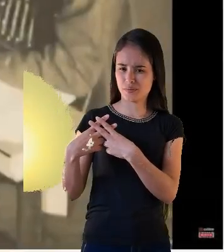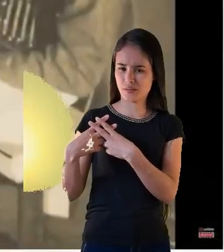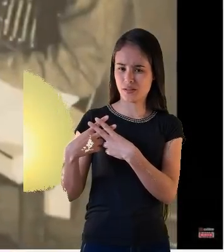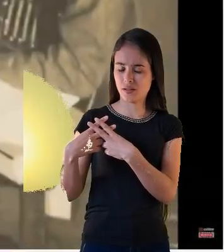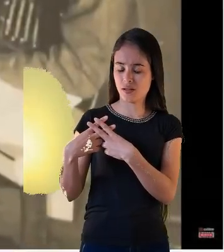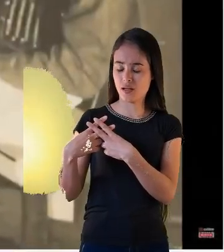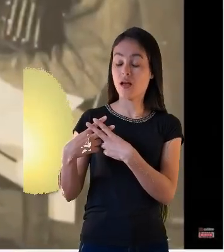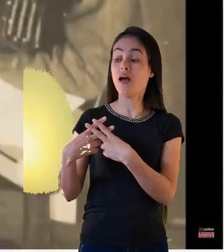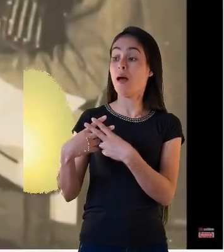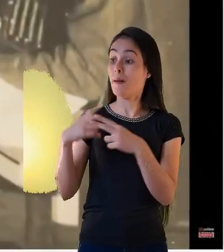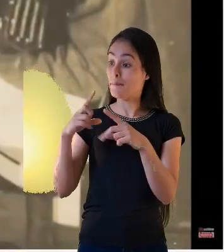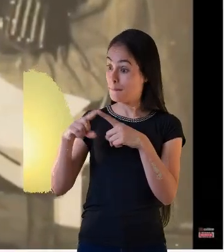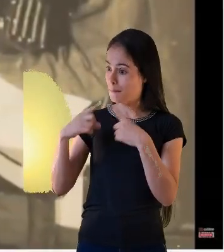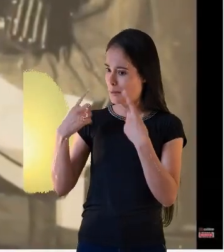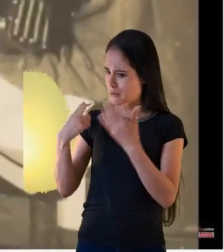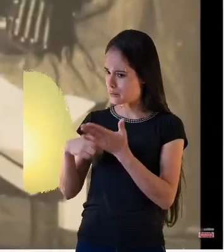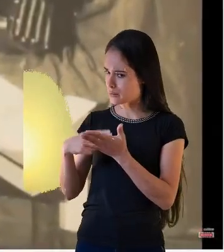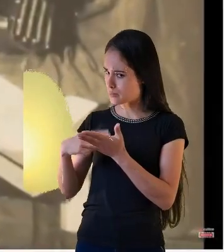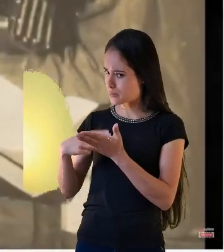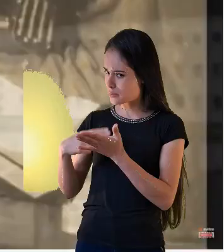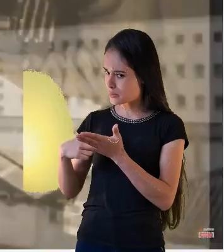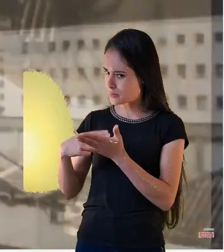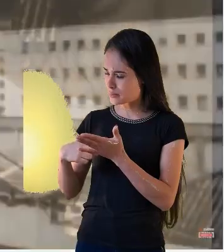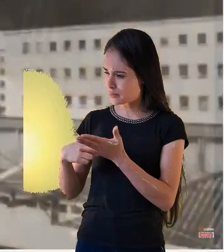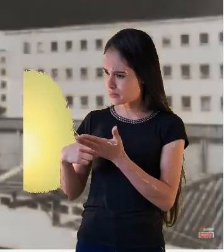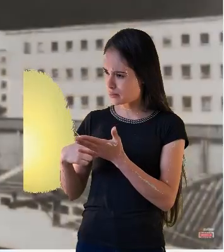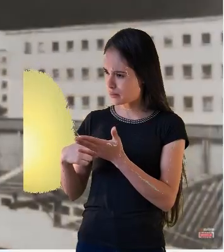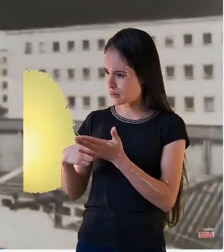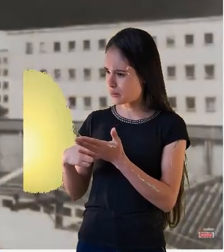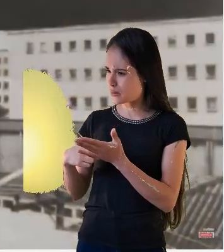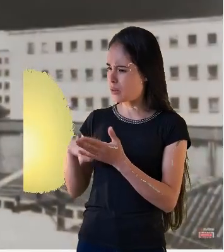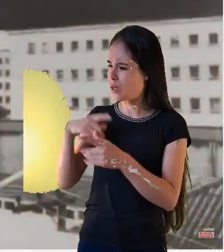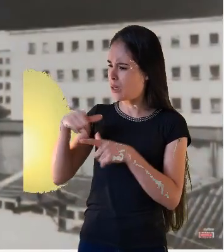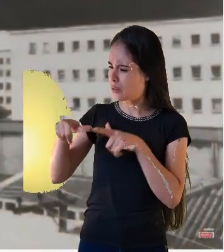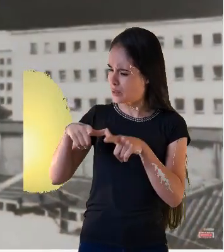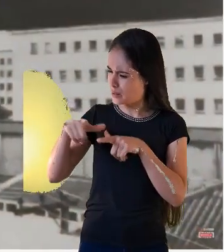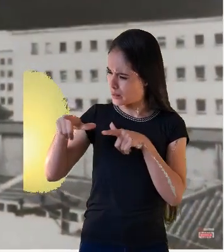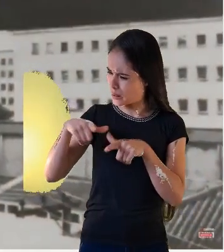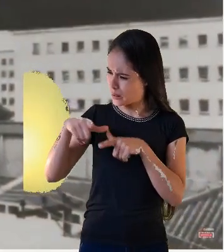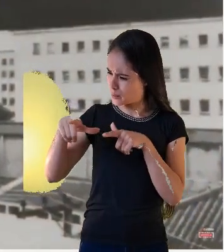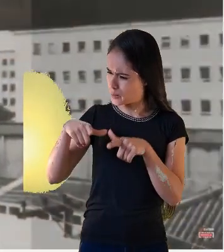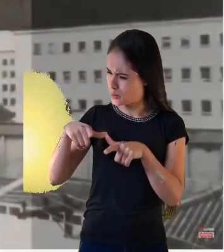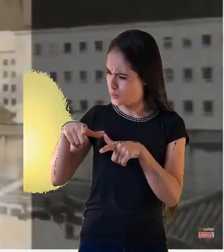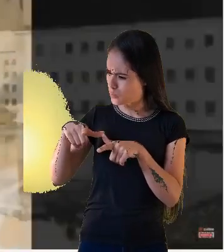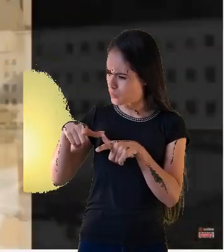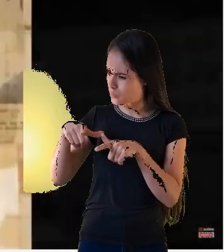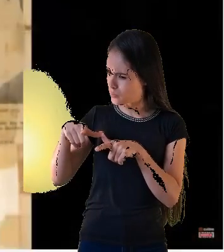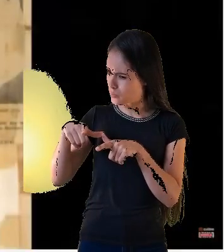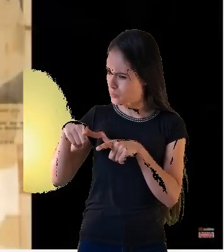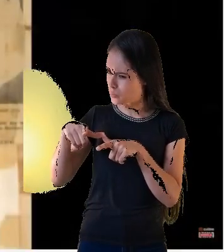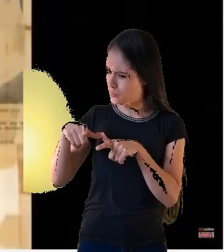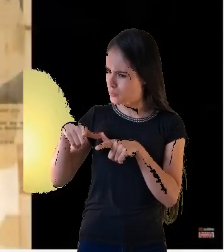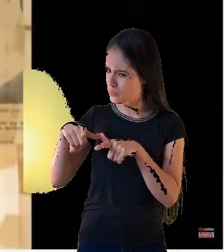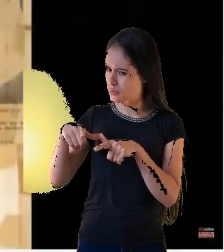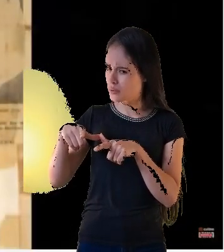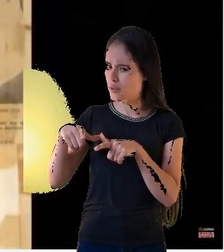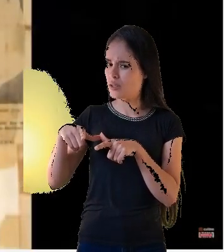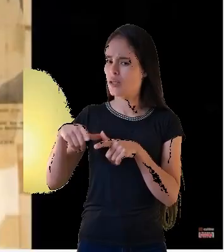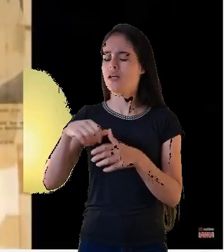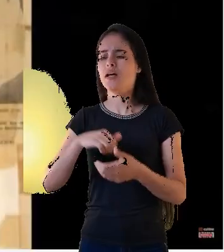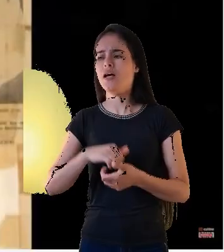à revelia por ter resistido ao racismo anos antes. Na penitenciária de Carandiru, ele criou o Teatro do